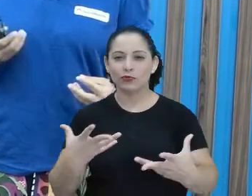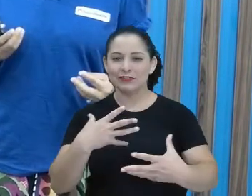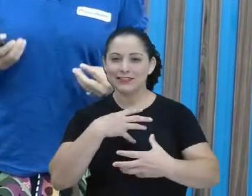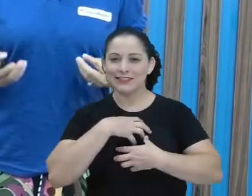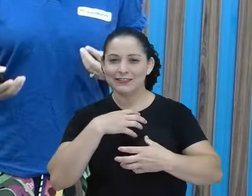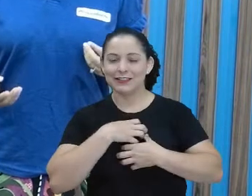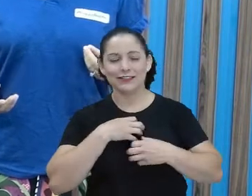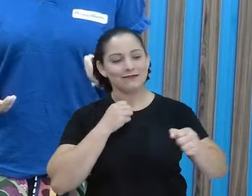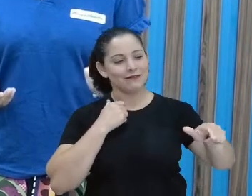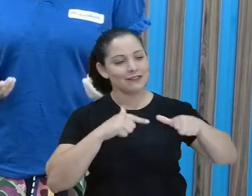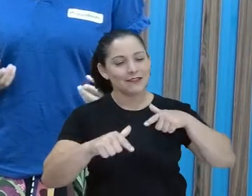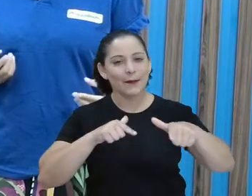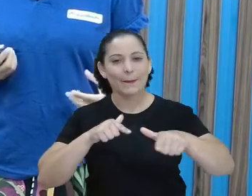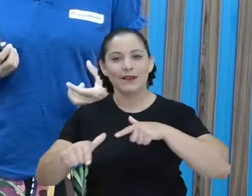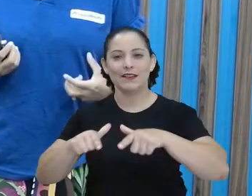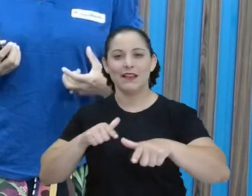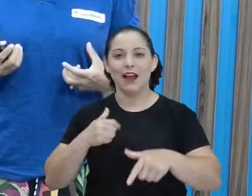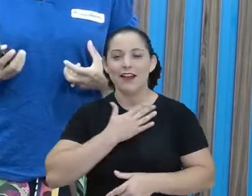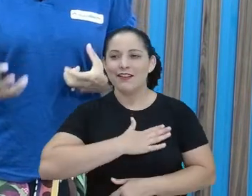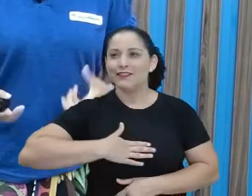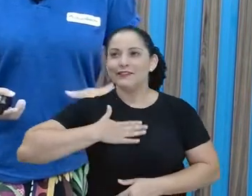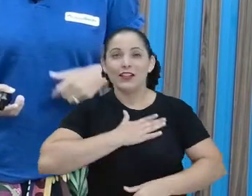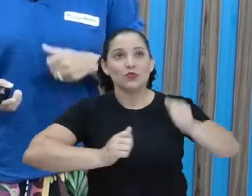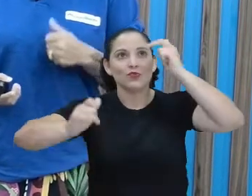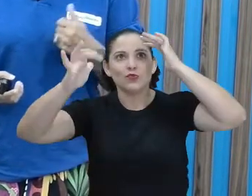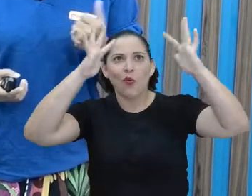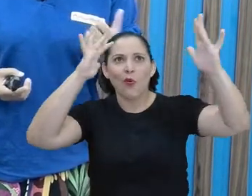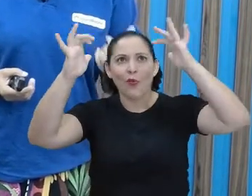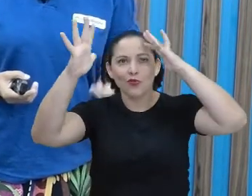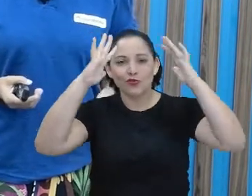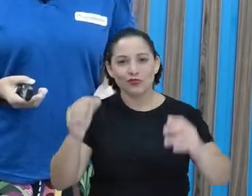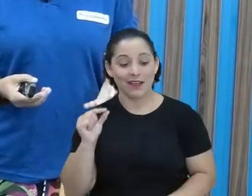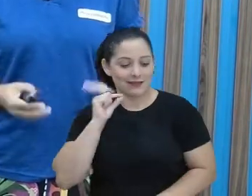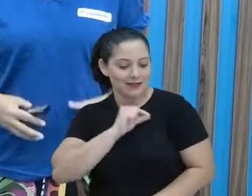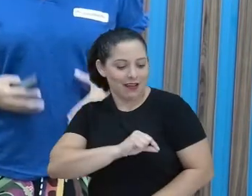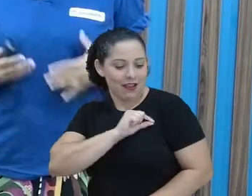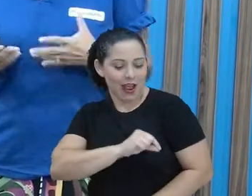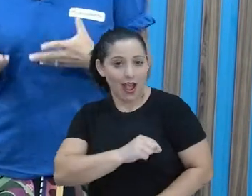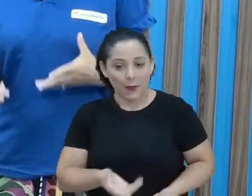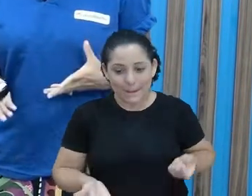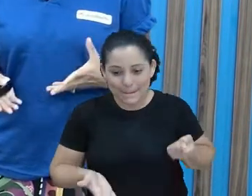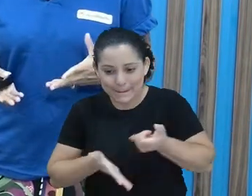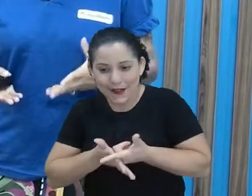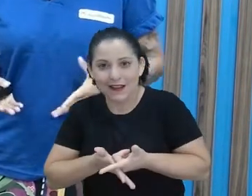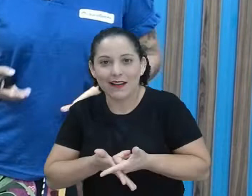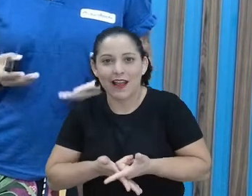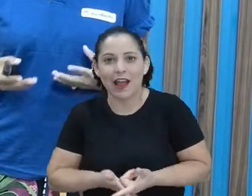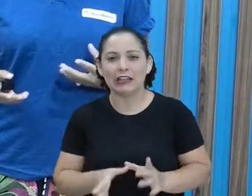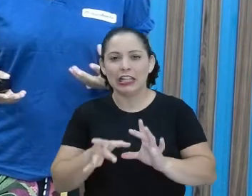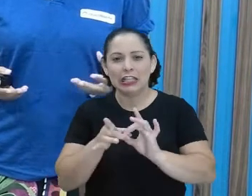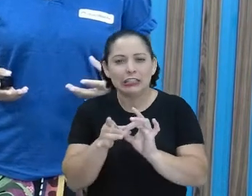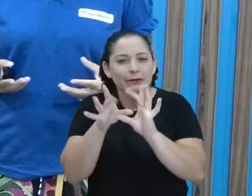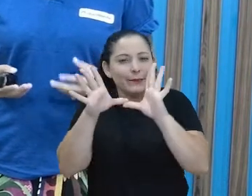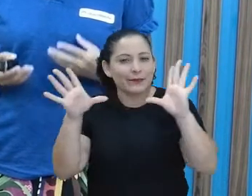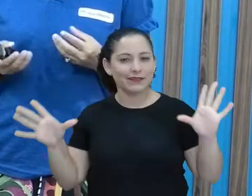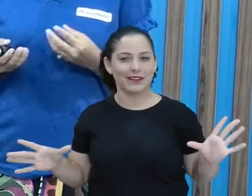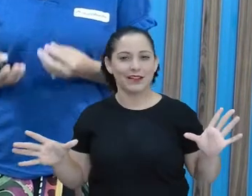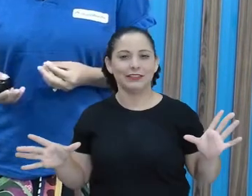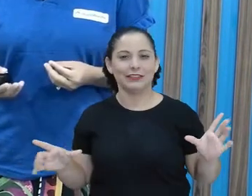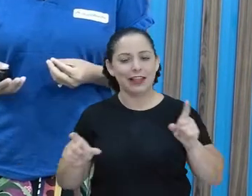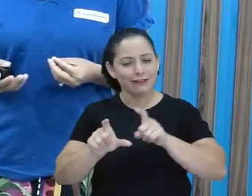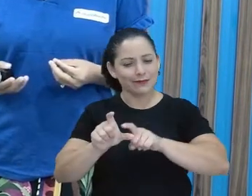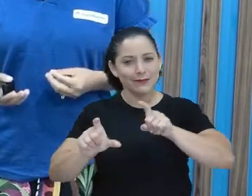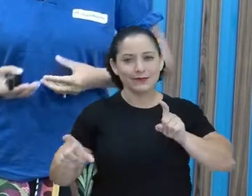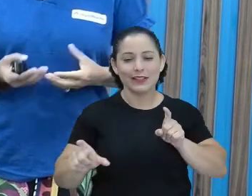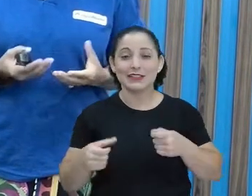realizar as coisas, poder realizar os nossos sonhos, pagar as nossas contas, ter independência e tudo isso como